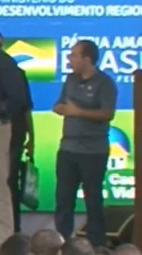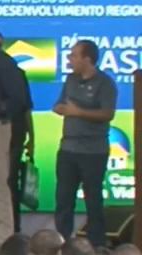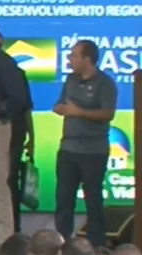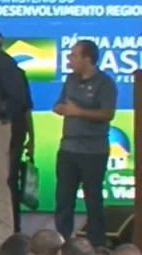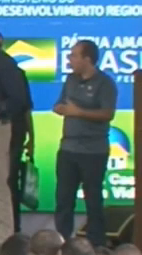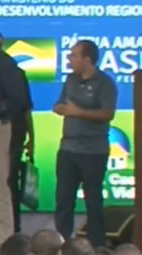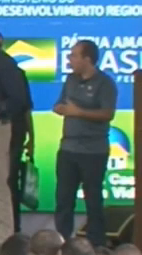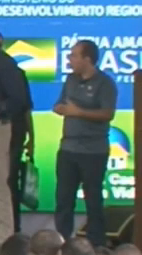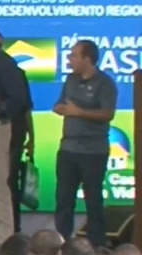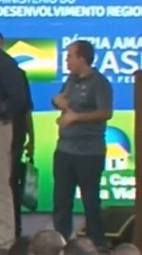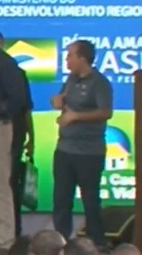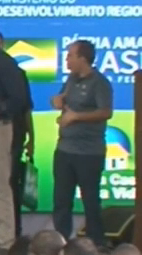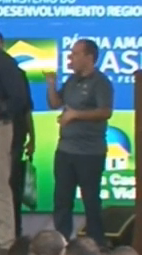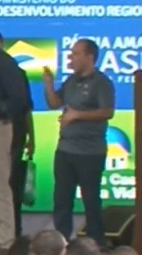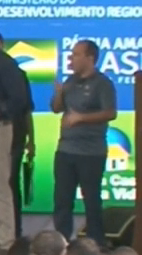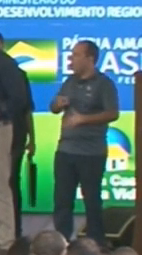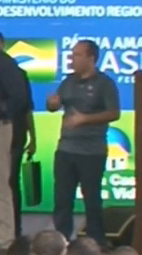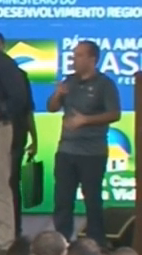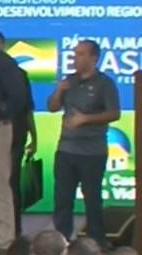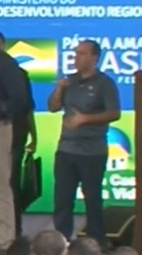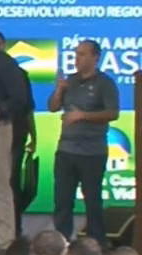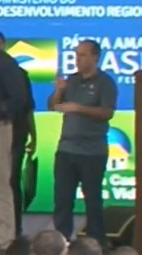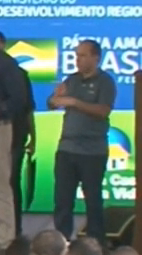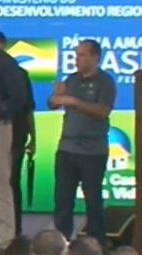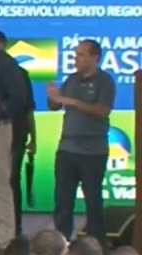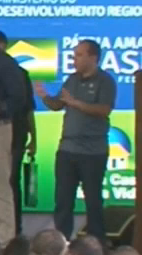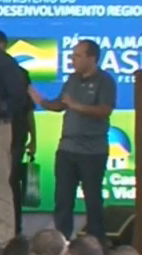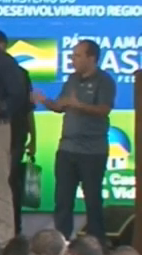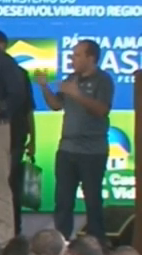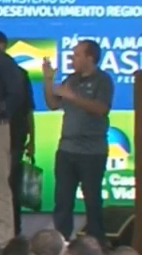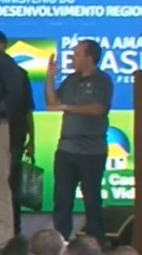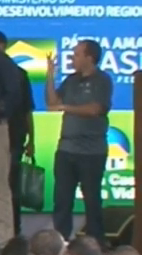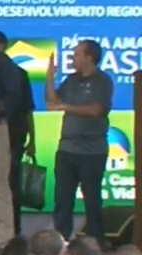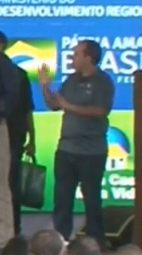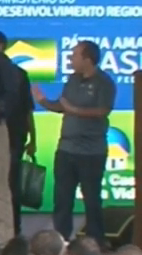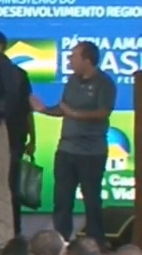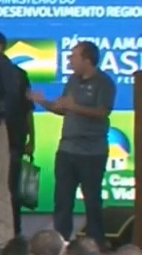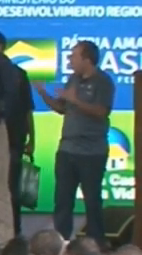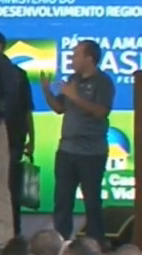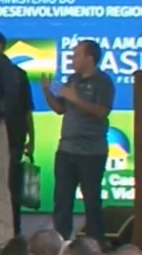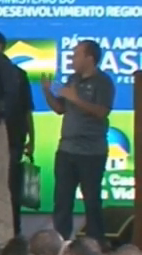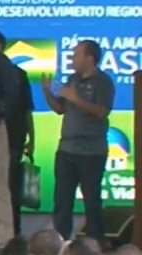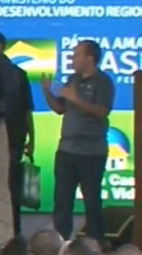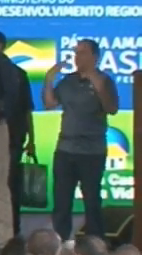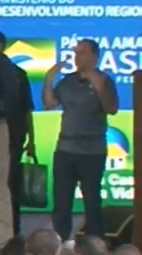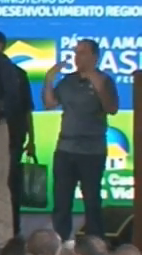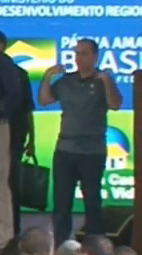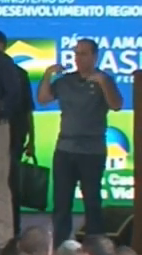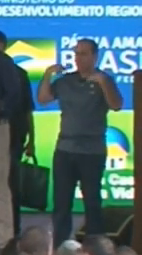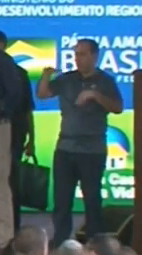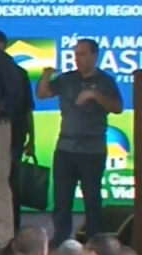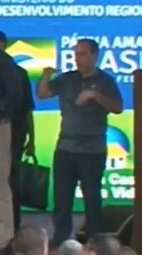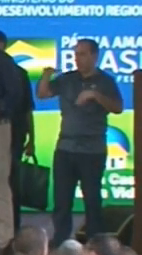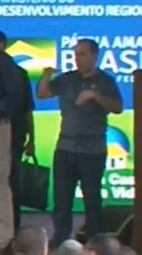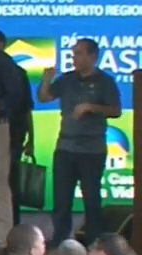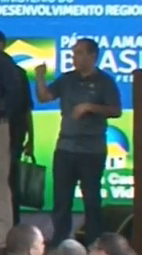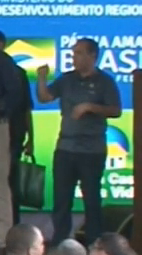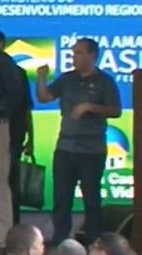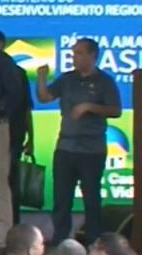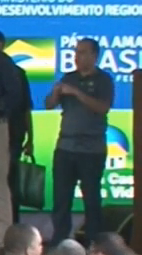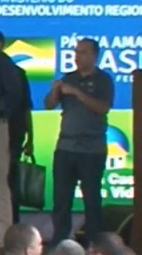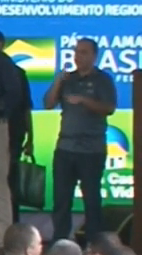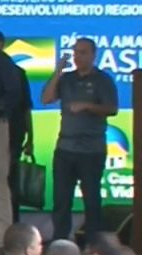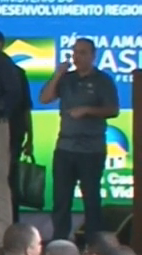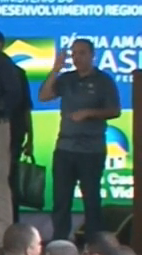tranquilos, o farol está preservado, a falésia estará preservada e teremos esse cartão postal da tão bela Campina Grande, tão bela